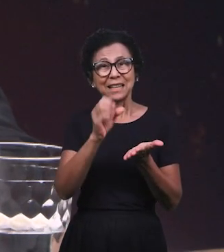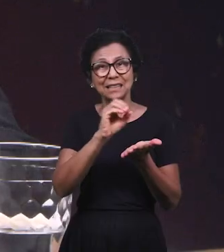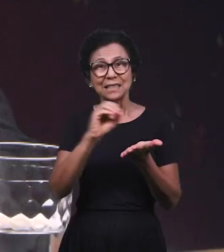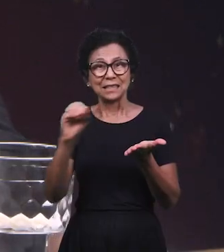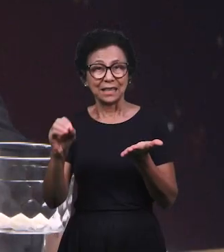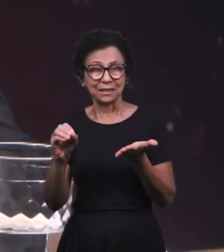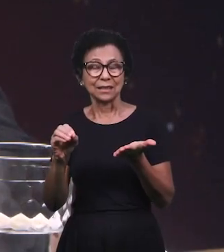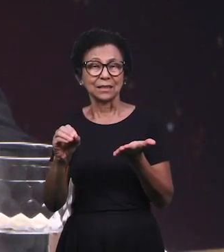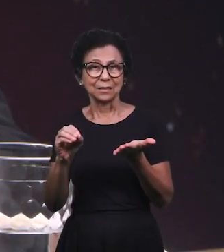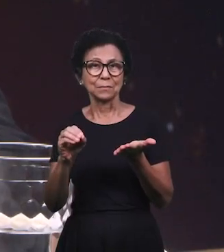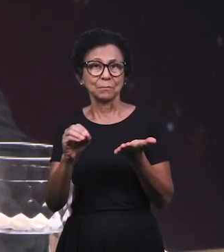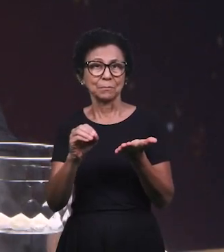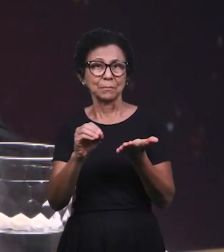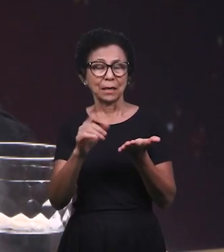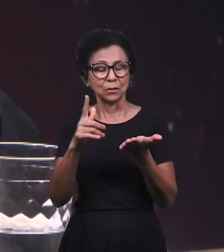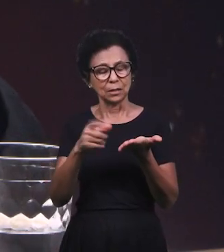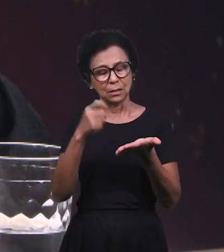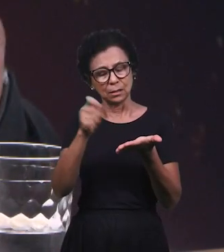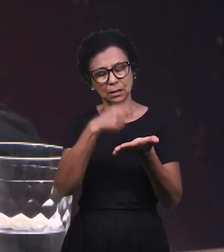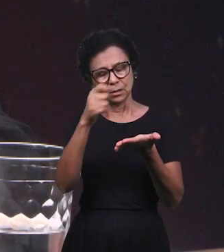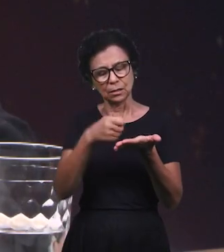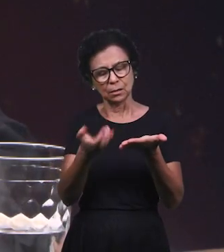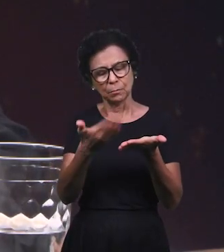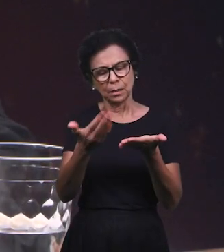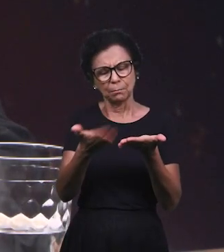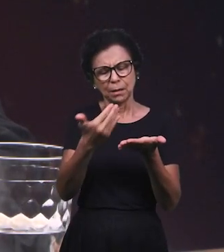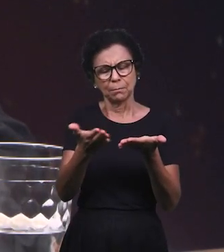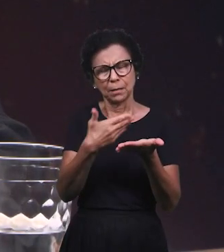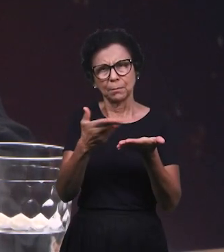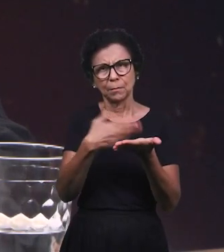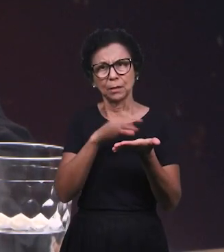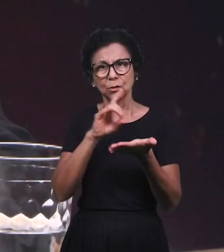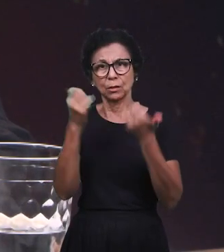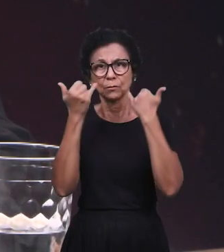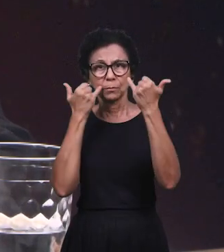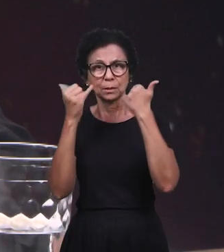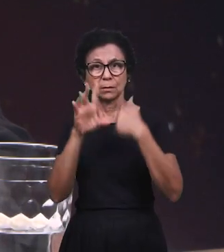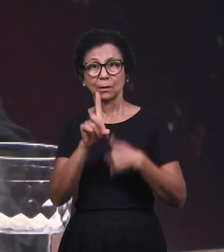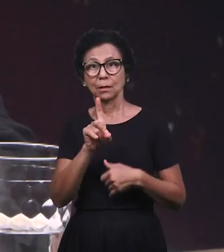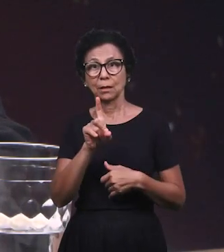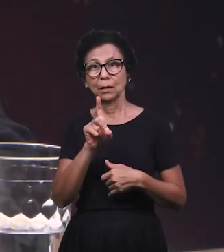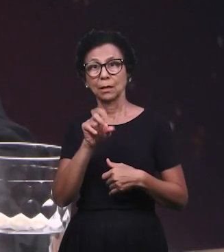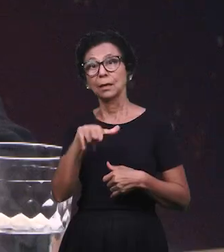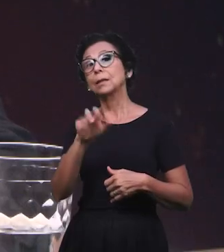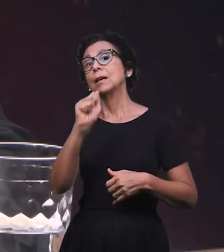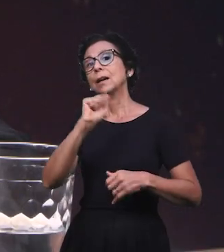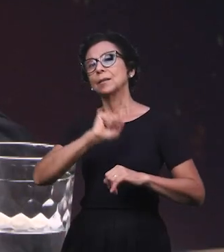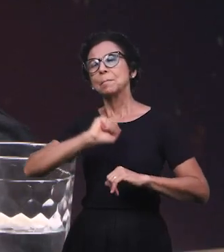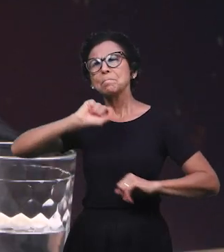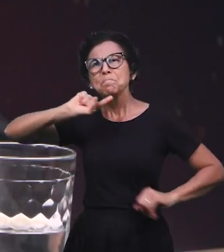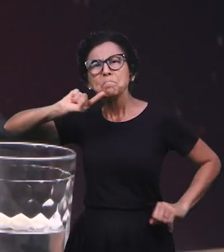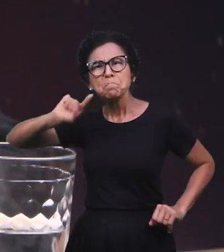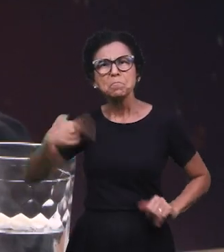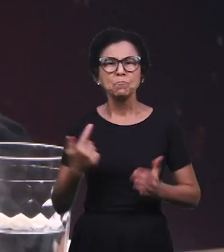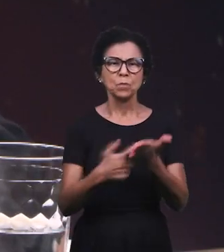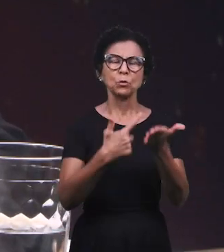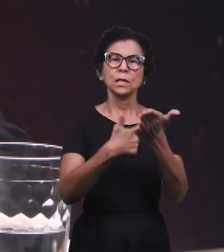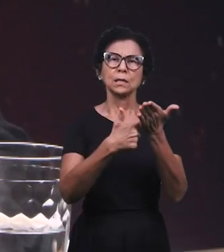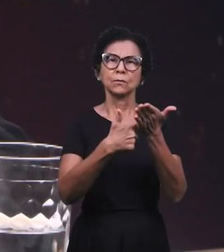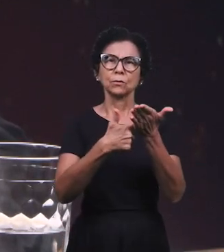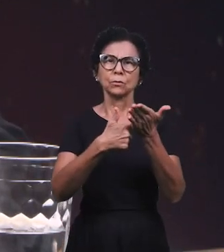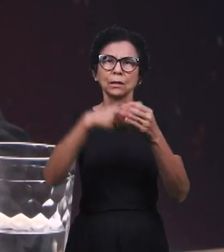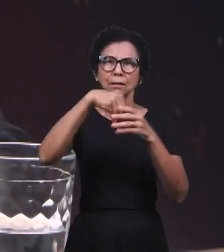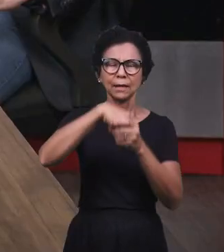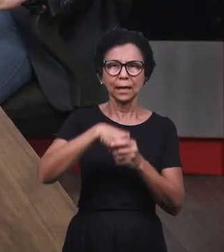um escritos, ó, que é só a informação do DNA. Imagina, 1000 livros, 600 páginas, é muita